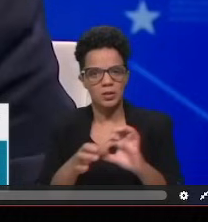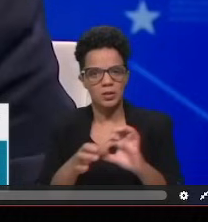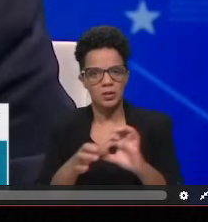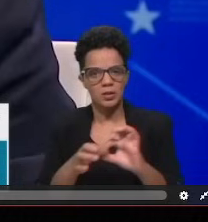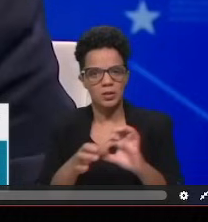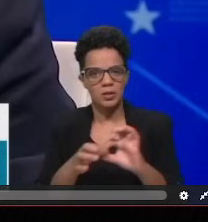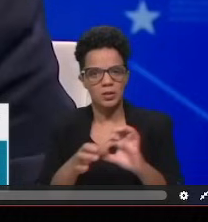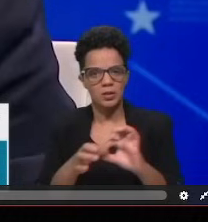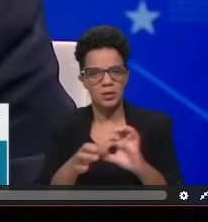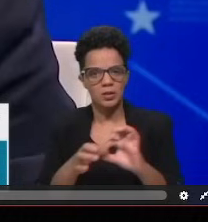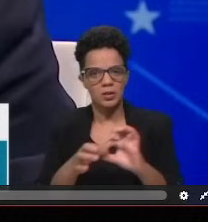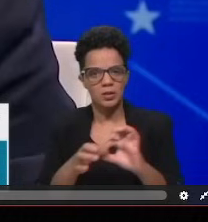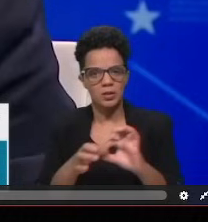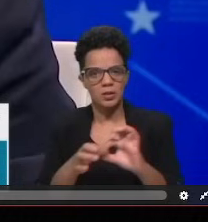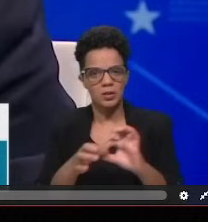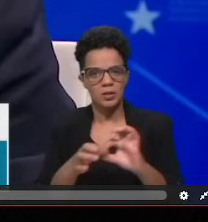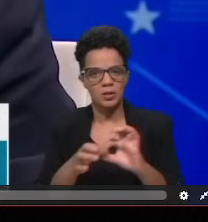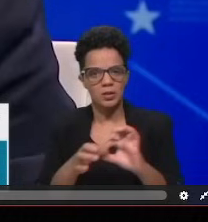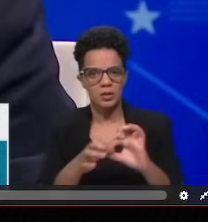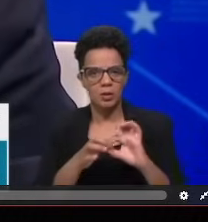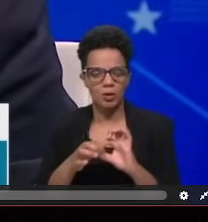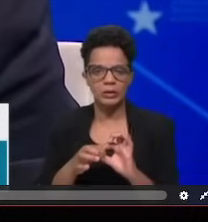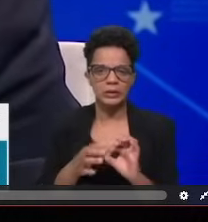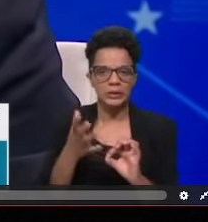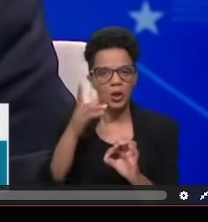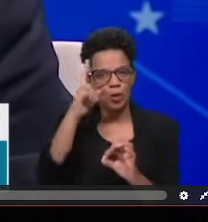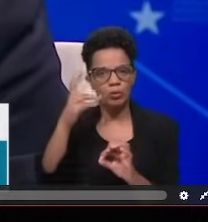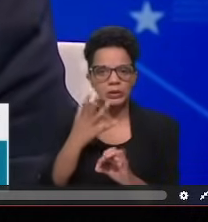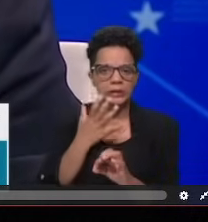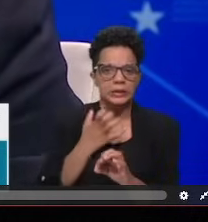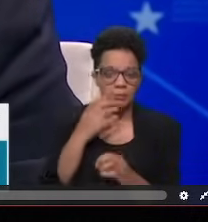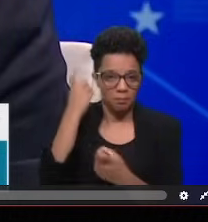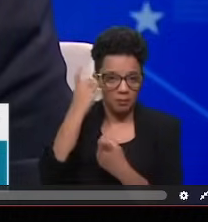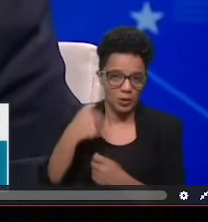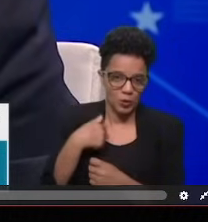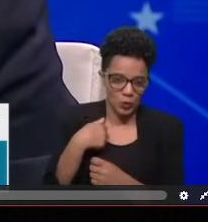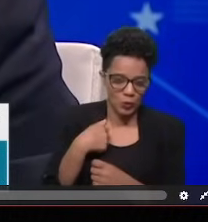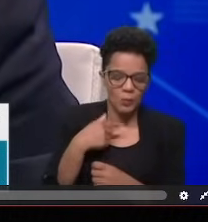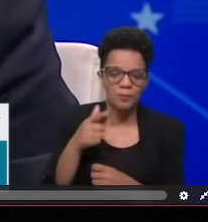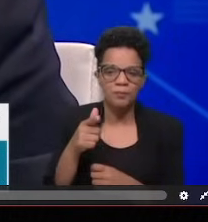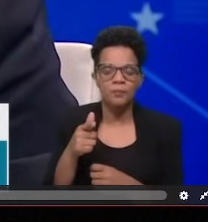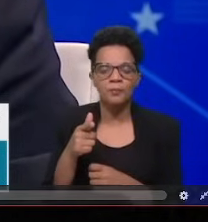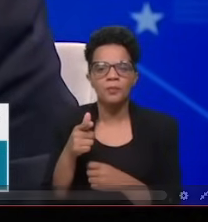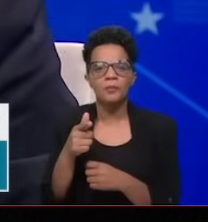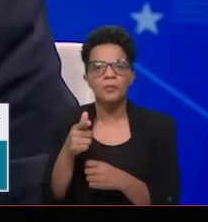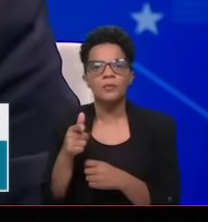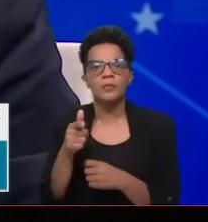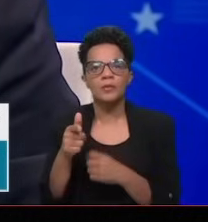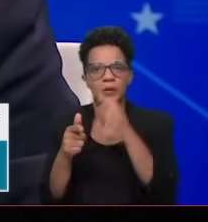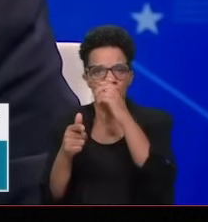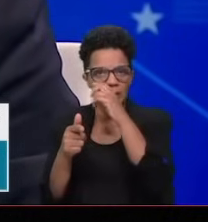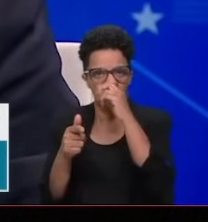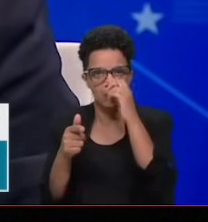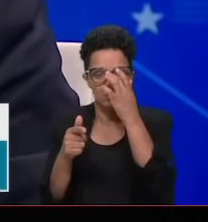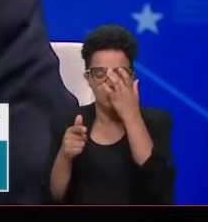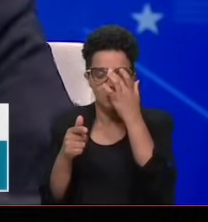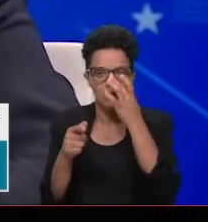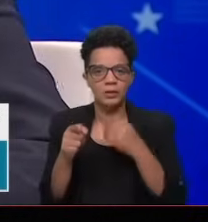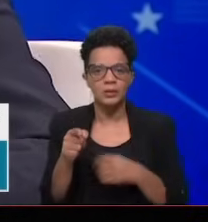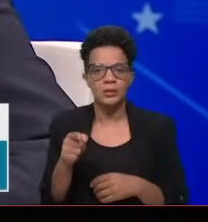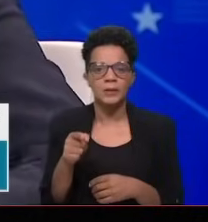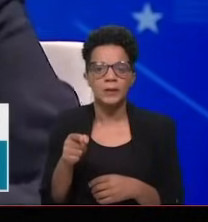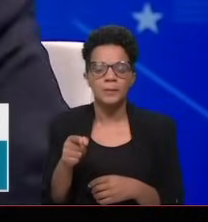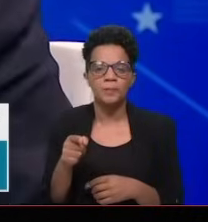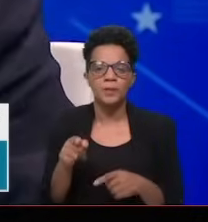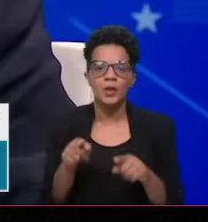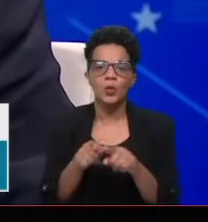Rússia queria era literalmente mais um penso eu e essa e e digamos